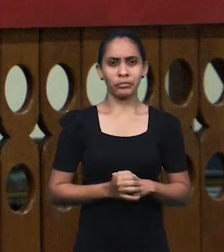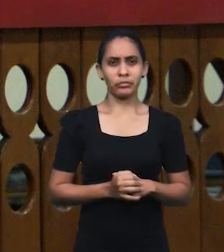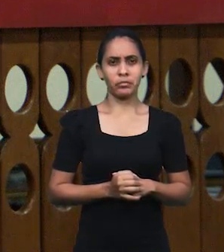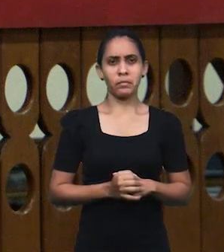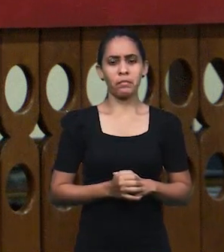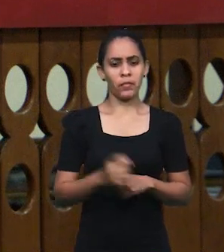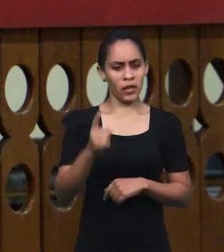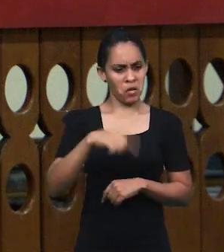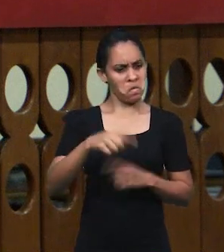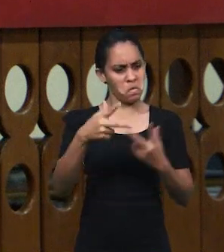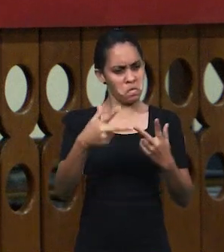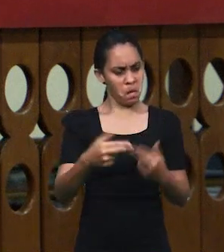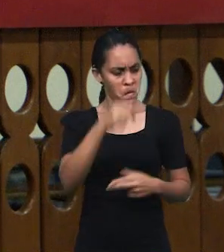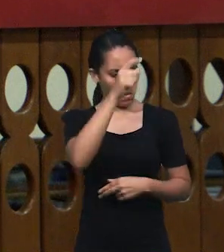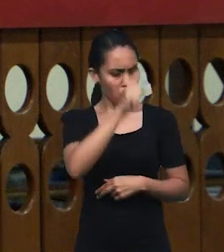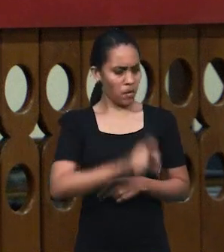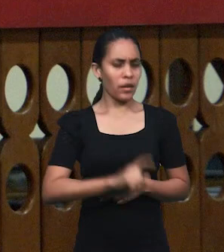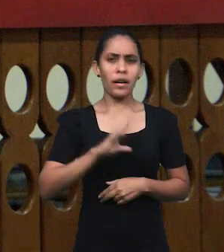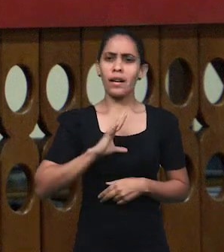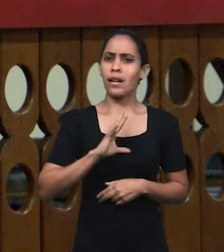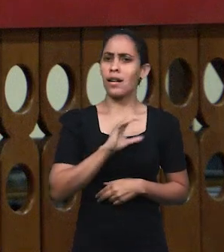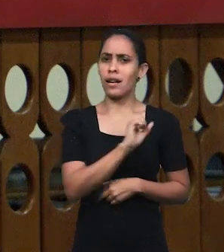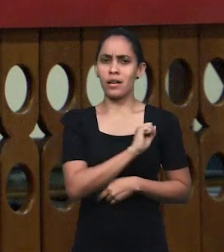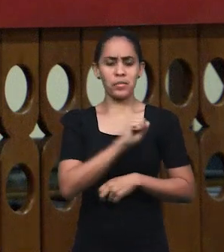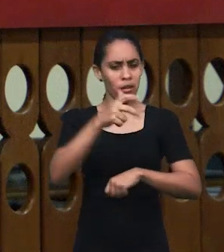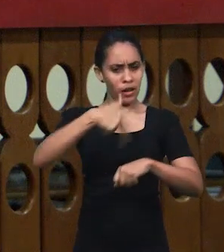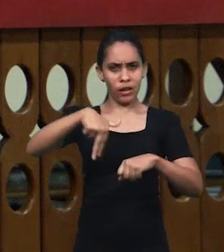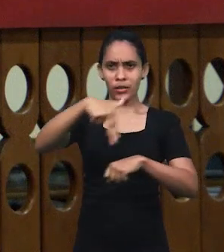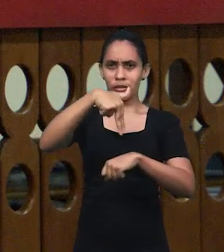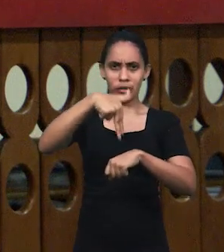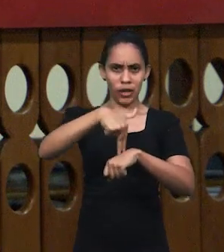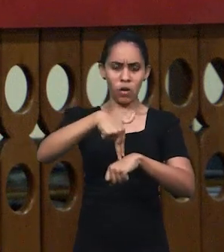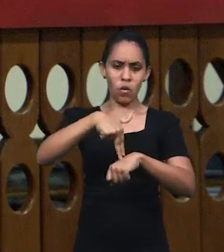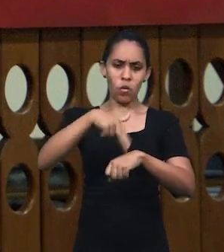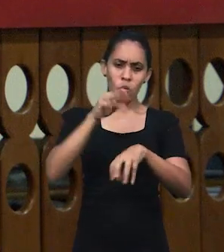E ame, como esse homem, ame a vossa nação.